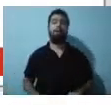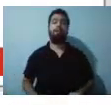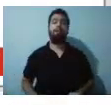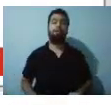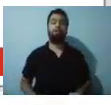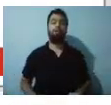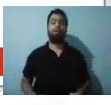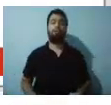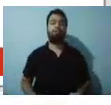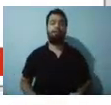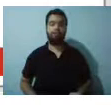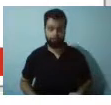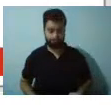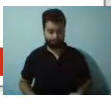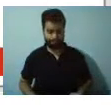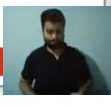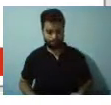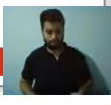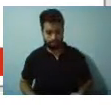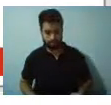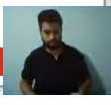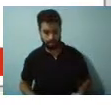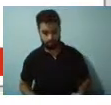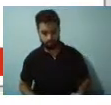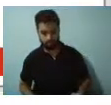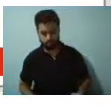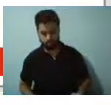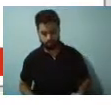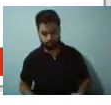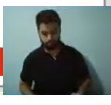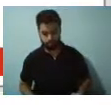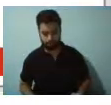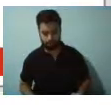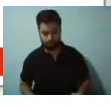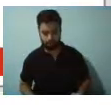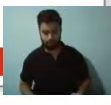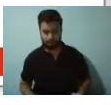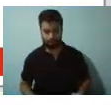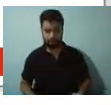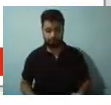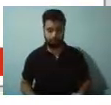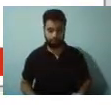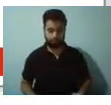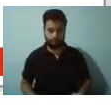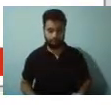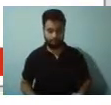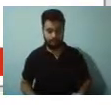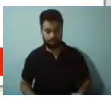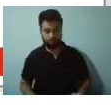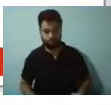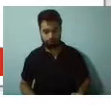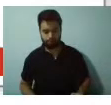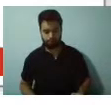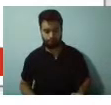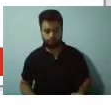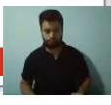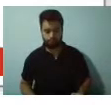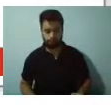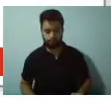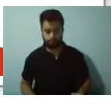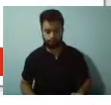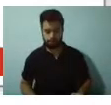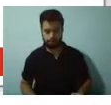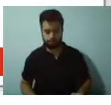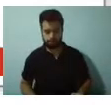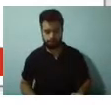principais características do neoliberalismo. Tá? Controle dos preços pela estabilização financeira e monetária, controle político e